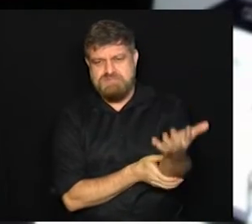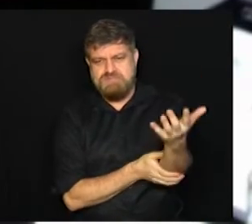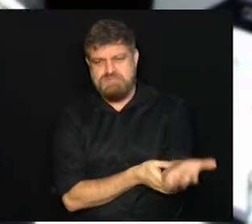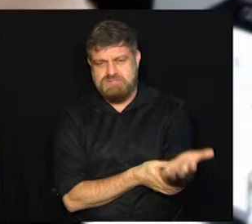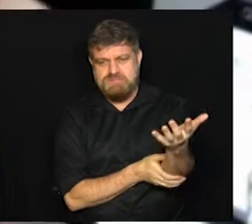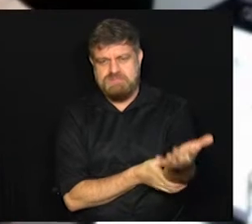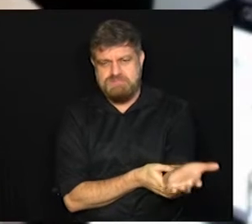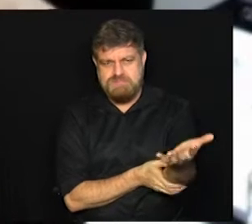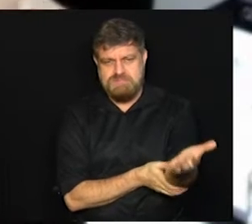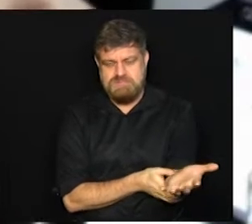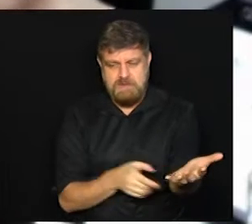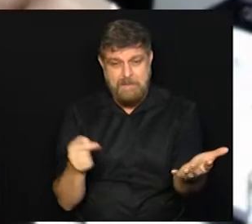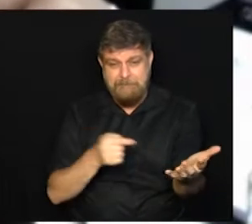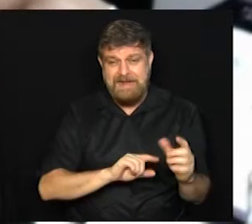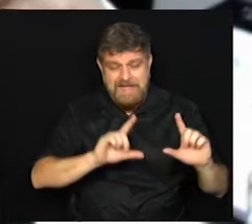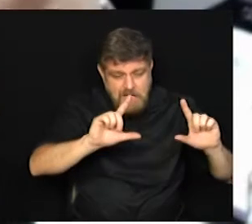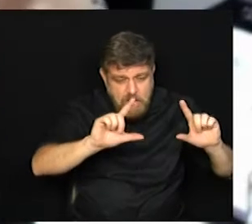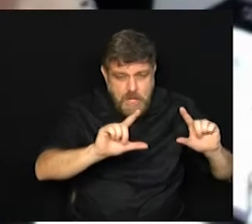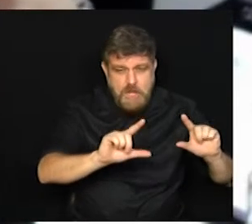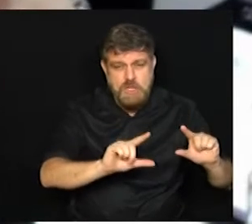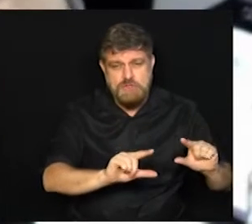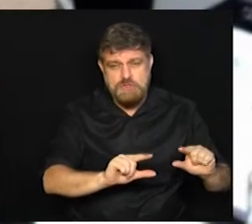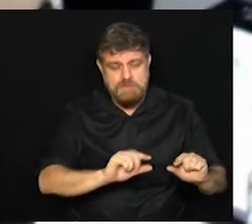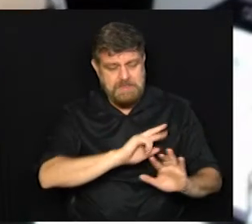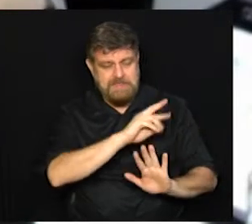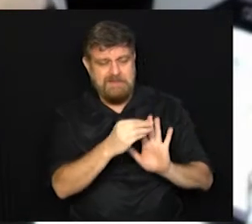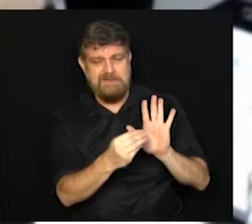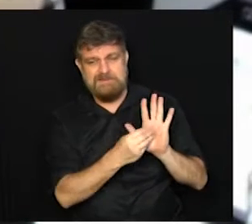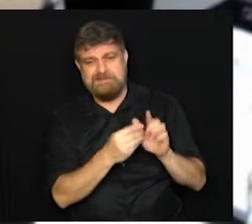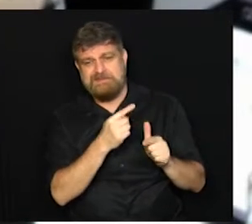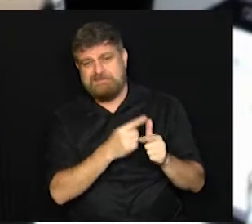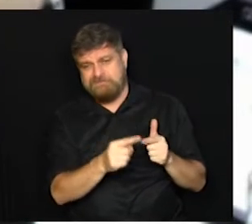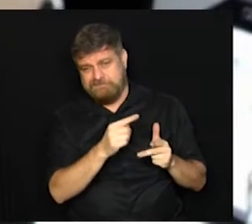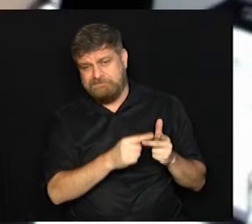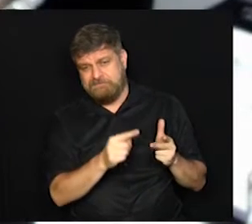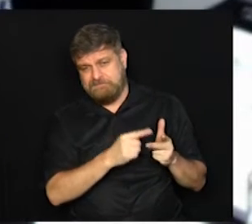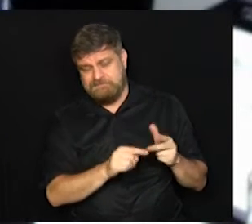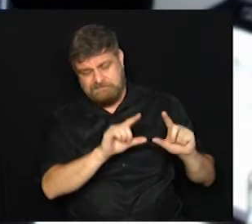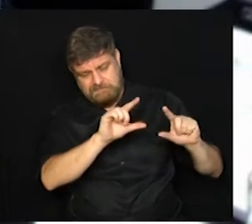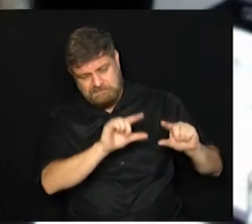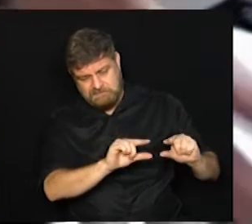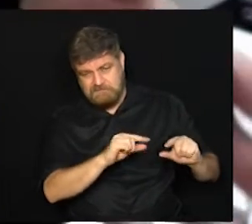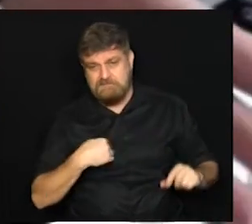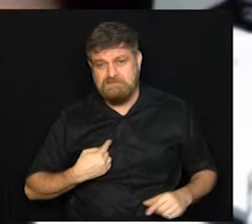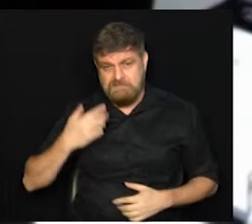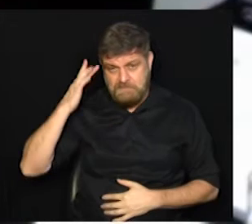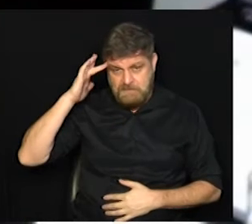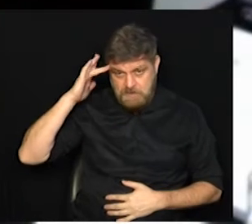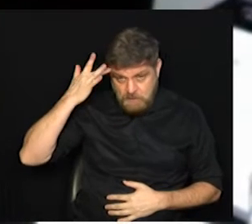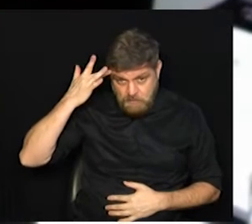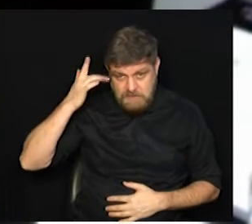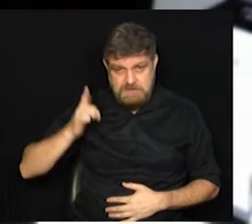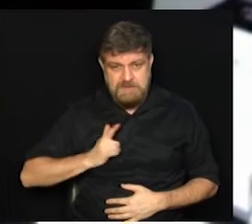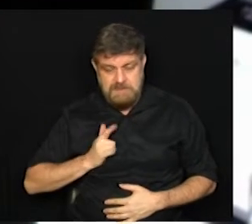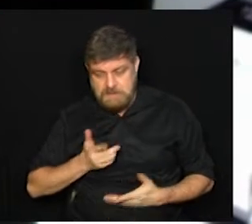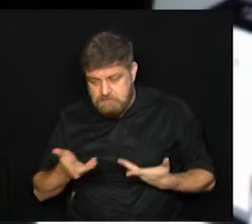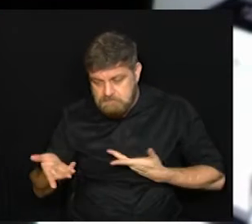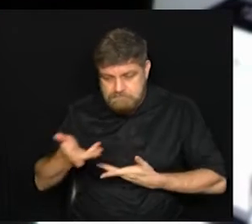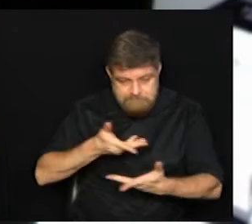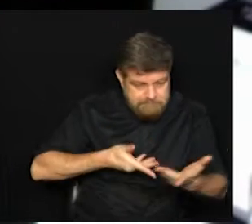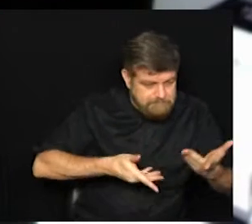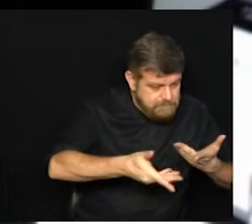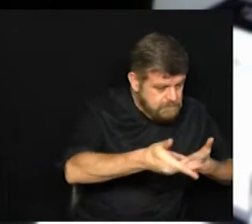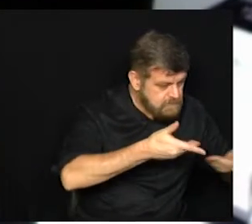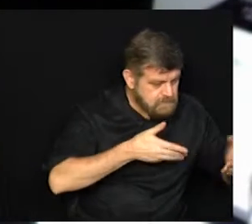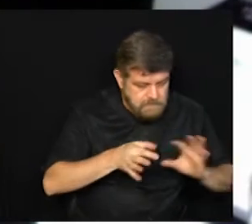o menor impacto possível ambiental, né? Mas eu acho que a participação em conjunto é a